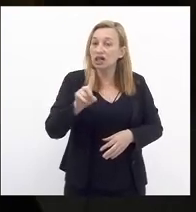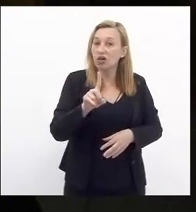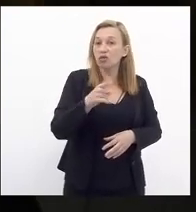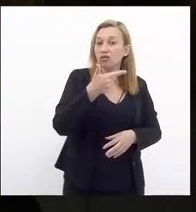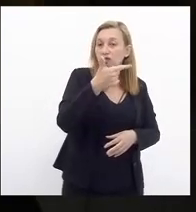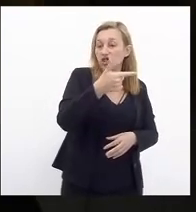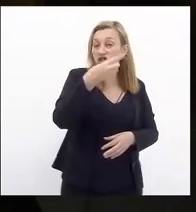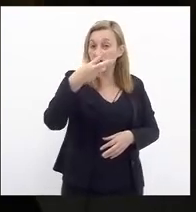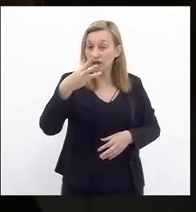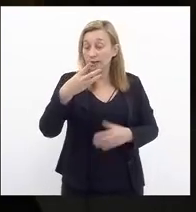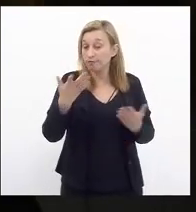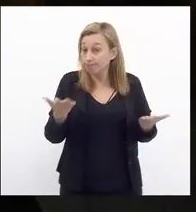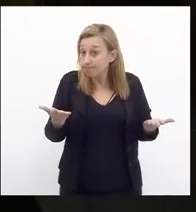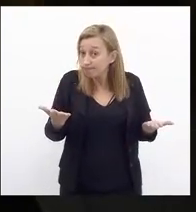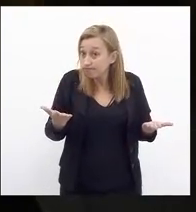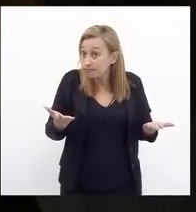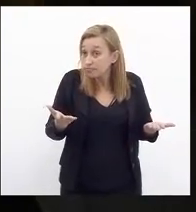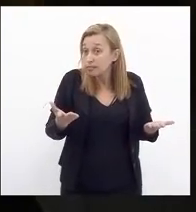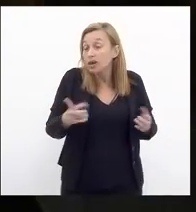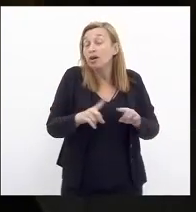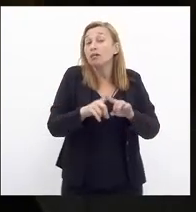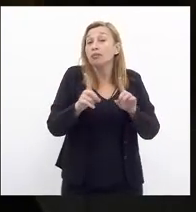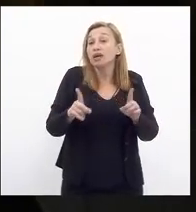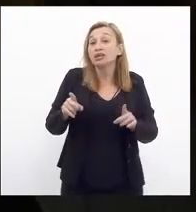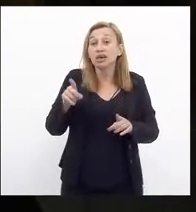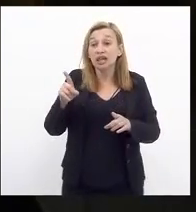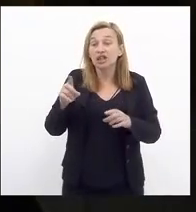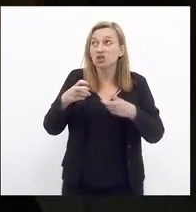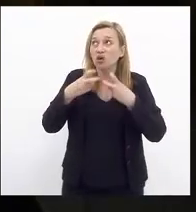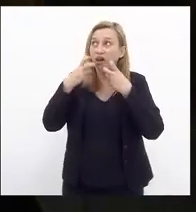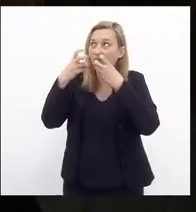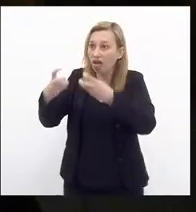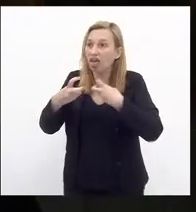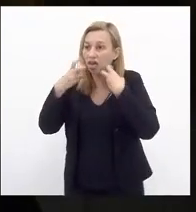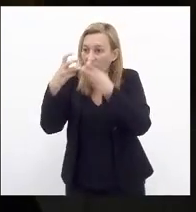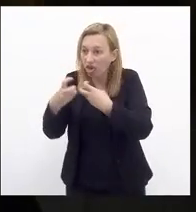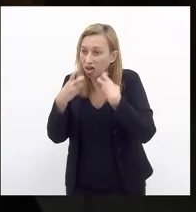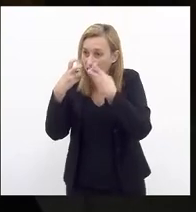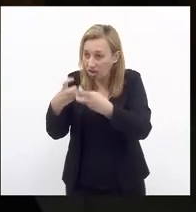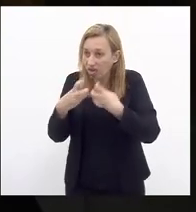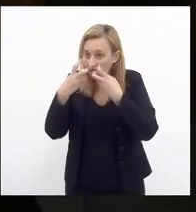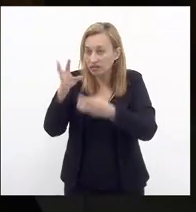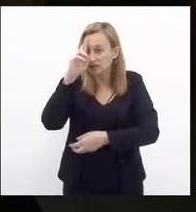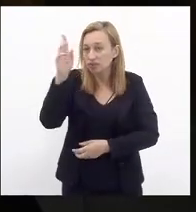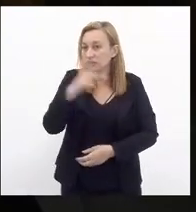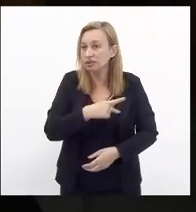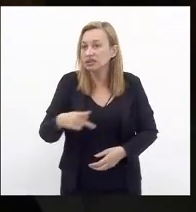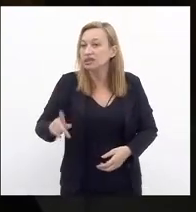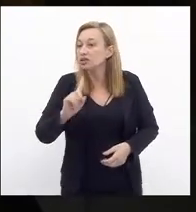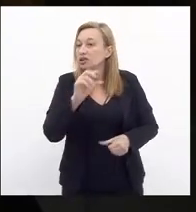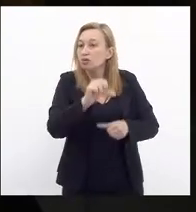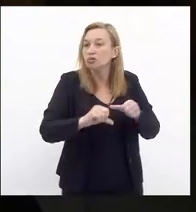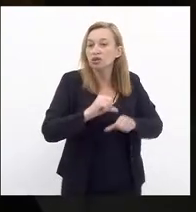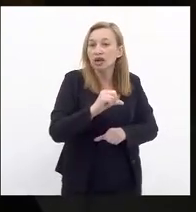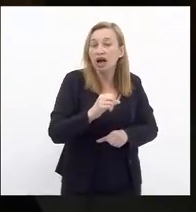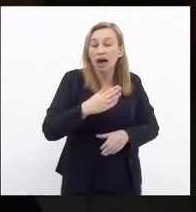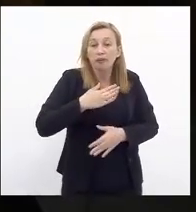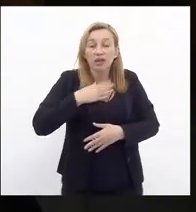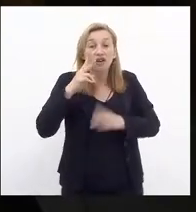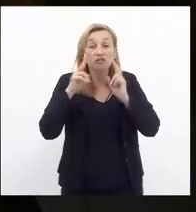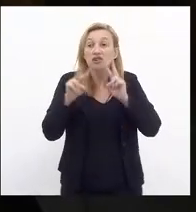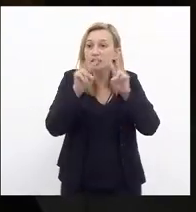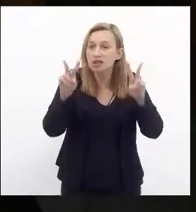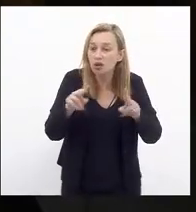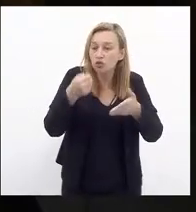23 mas acho que eles que estão gritando e vaiando seu presidente não mudaram meu ponto de